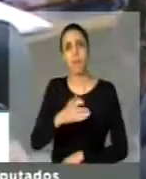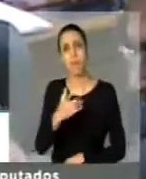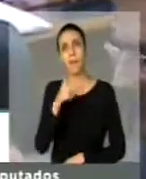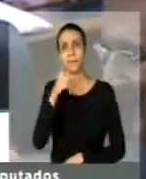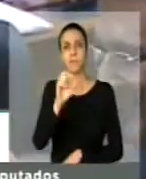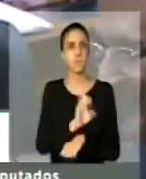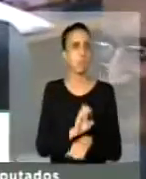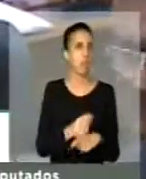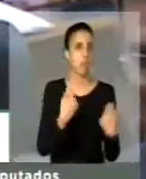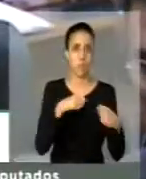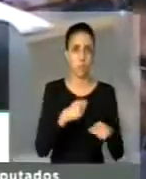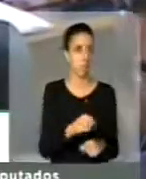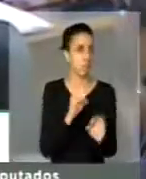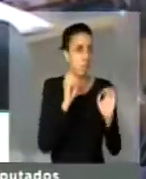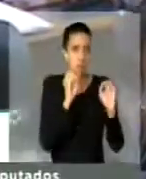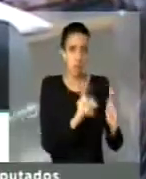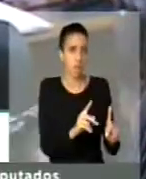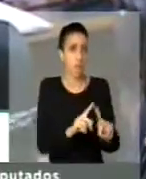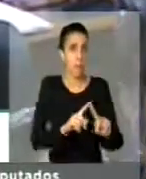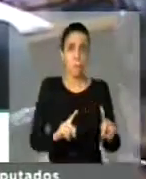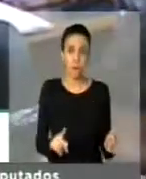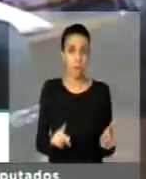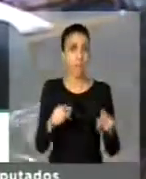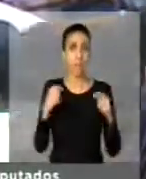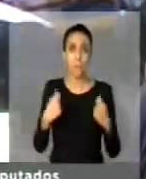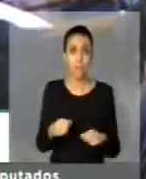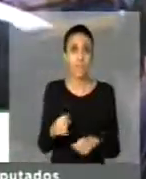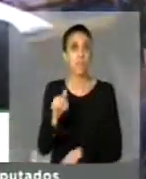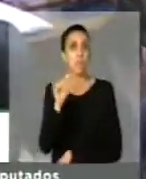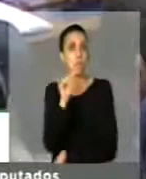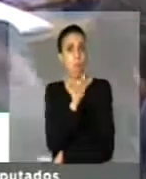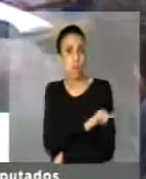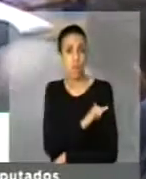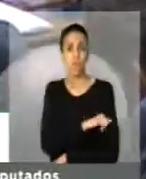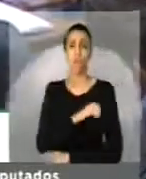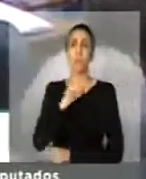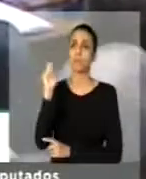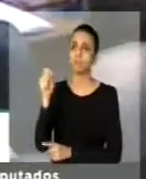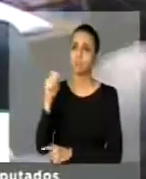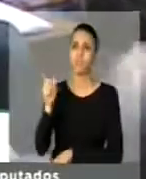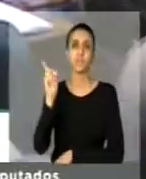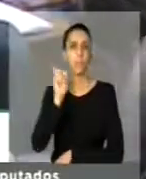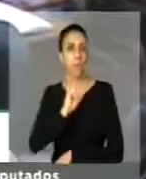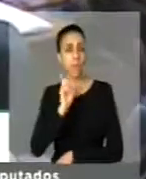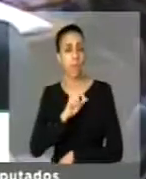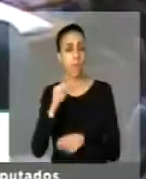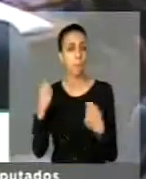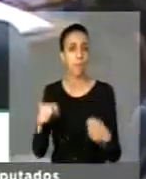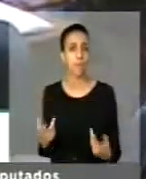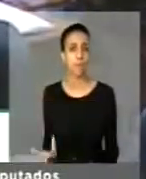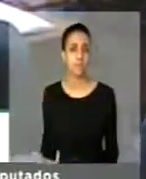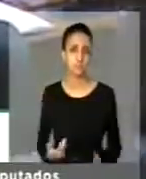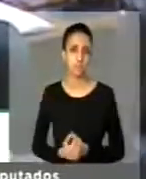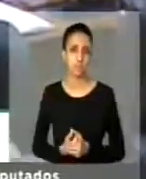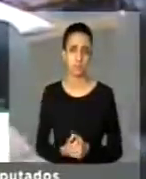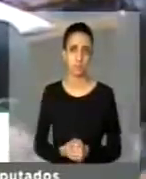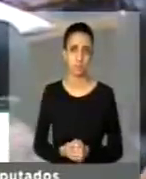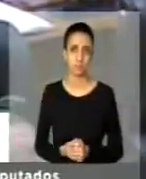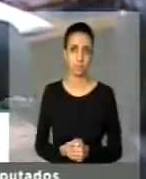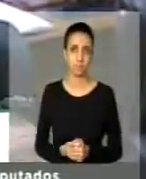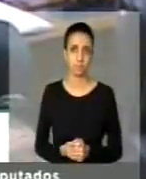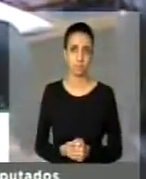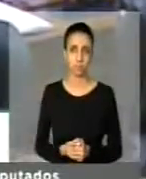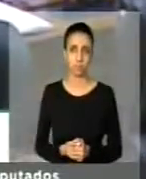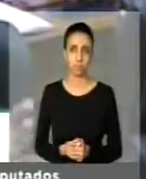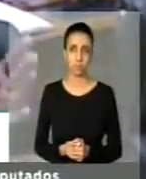melhor mas nós estamos precisando como está precisando como minas gerais está precisando então é muito importante e vou